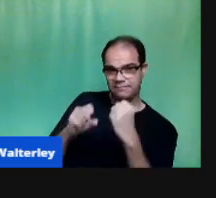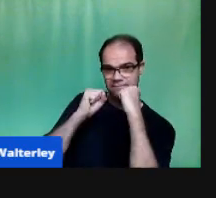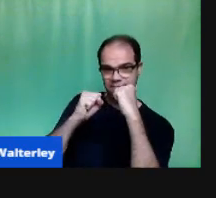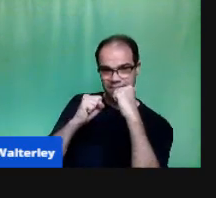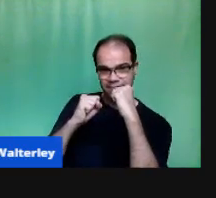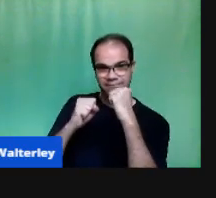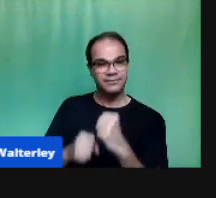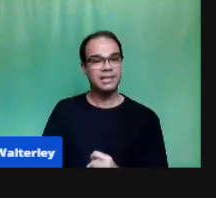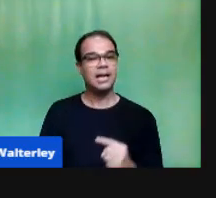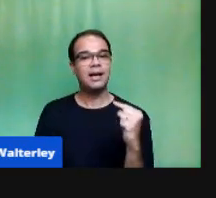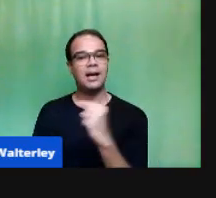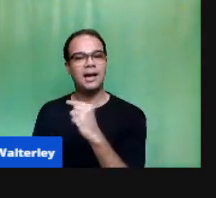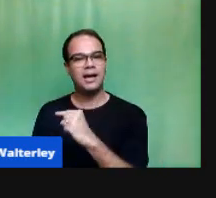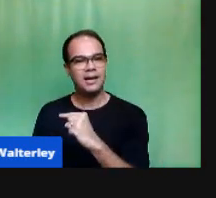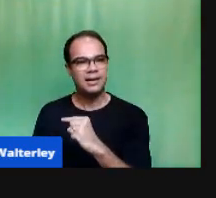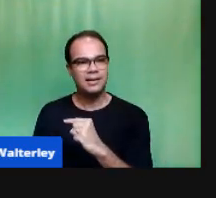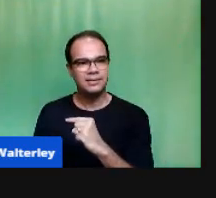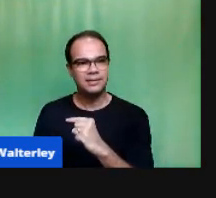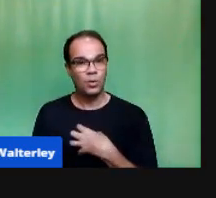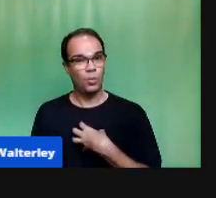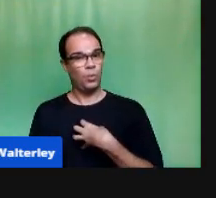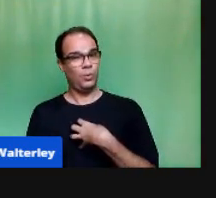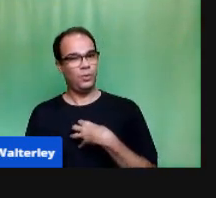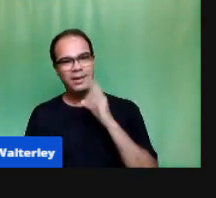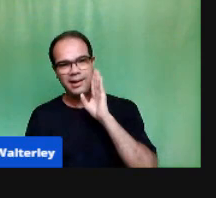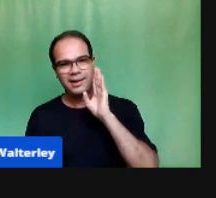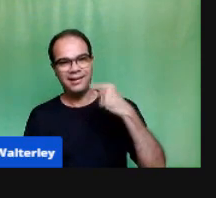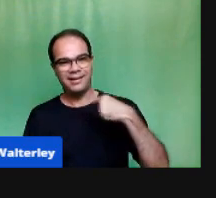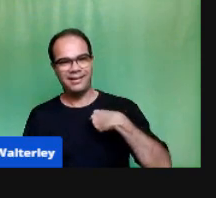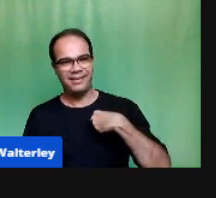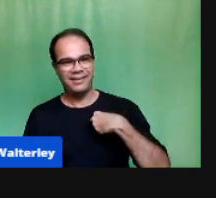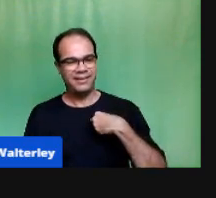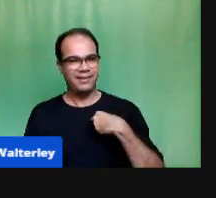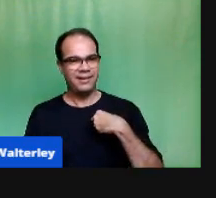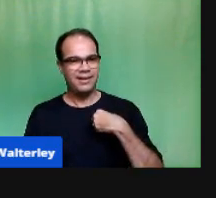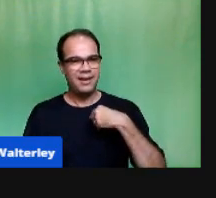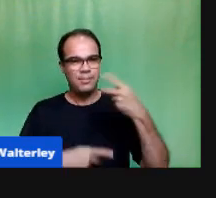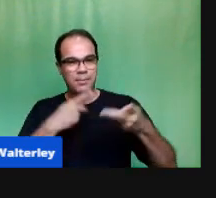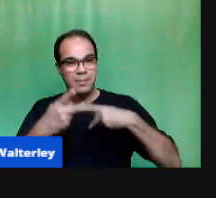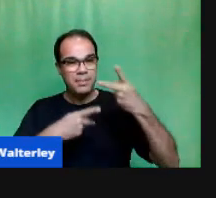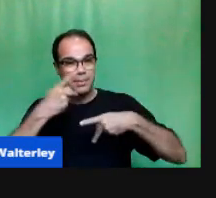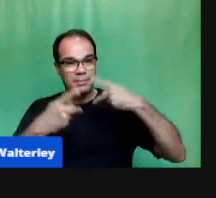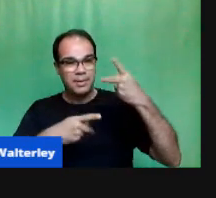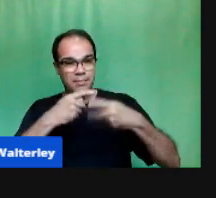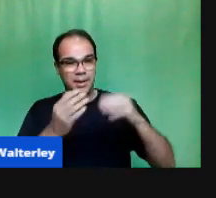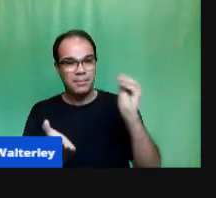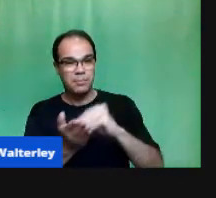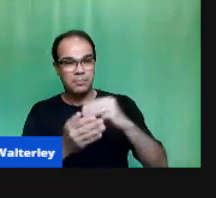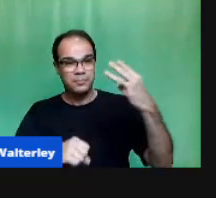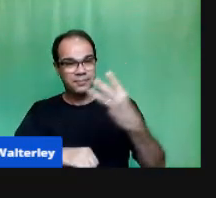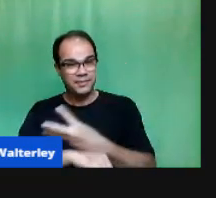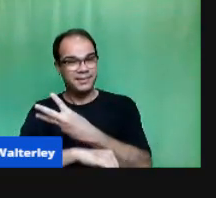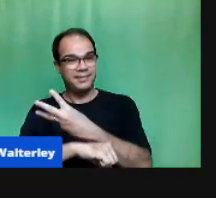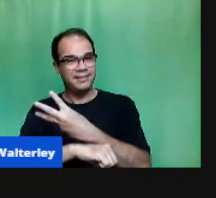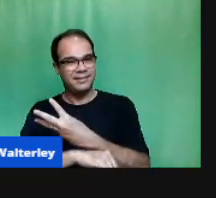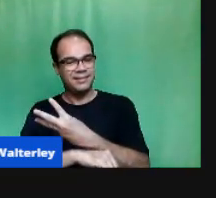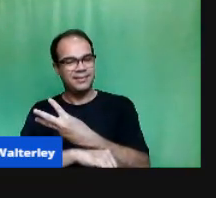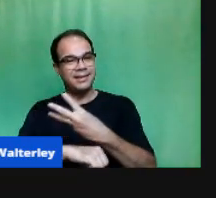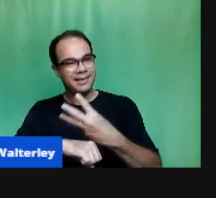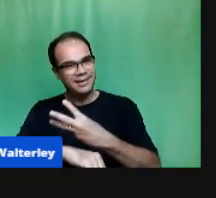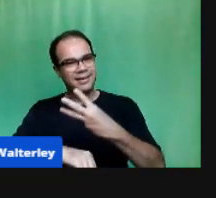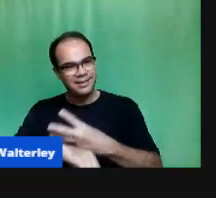compartilhando até mesmo com os colegas ali no grupo, né? Se houver um grupo de WhatsApp ali dos